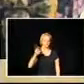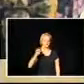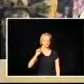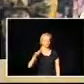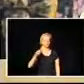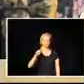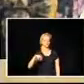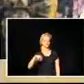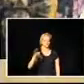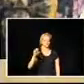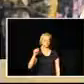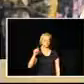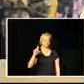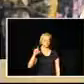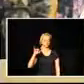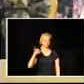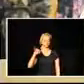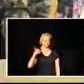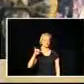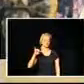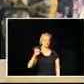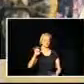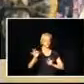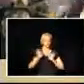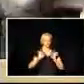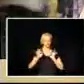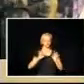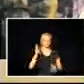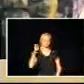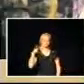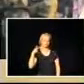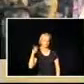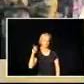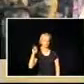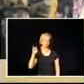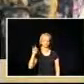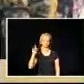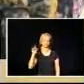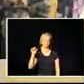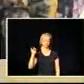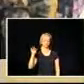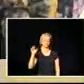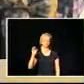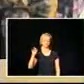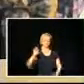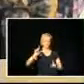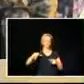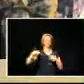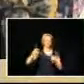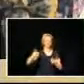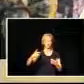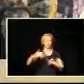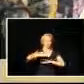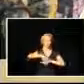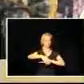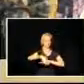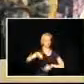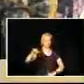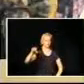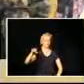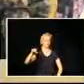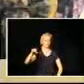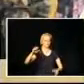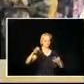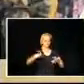Negrini, projeto do vereador Digão, atual rua 9, localizada no loteamento Jardim do